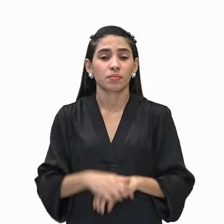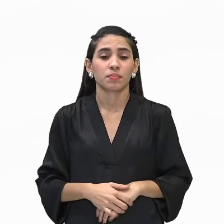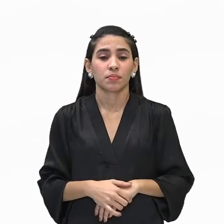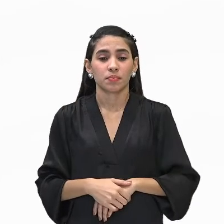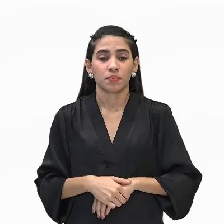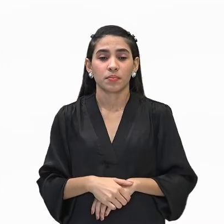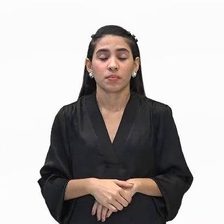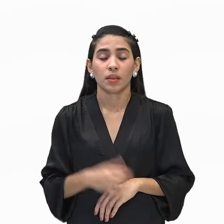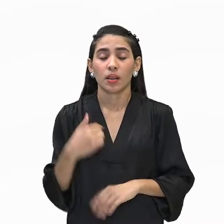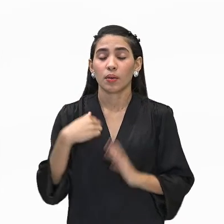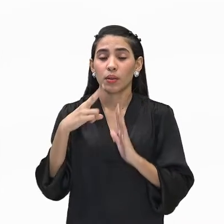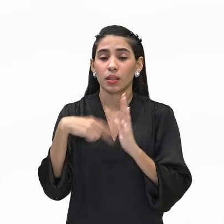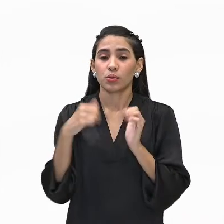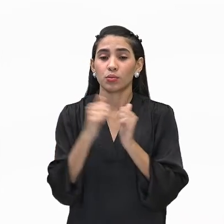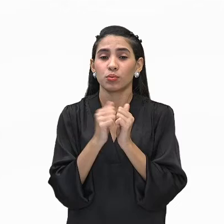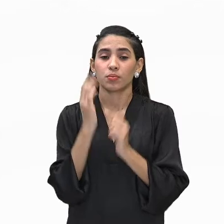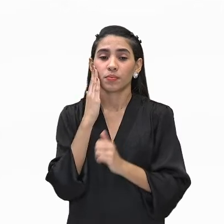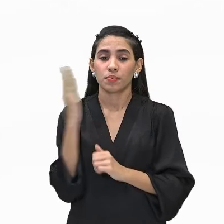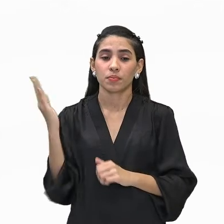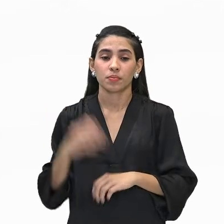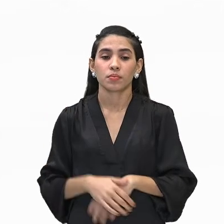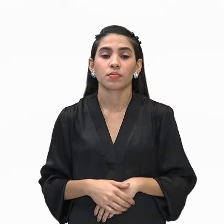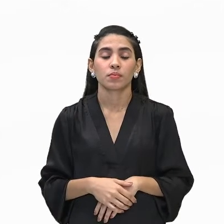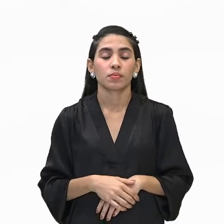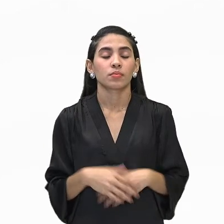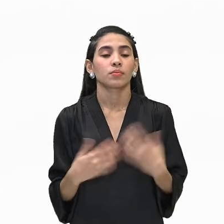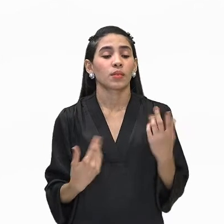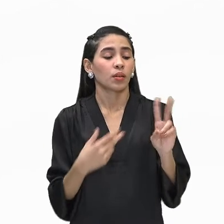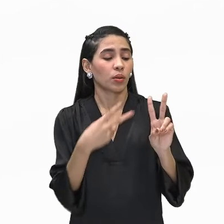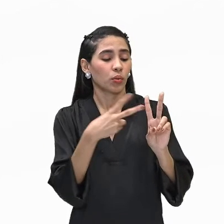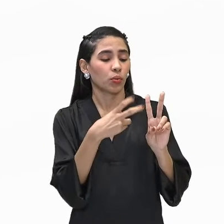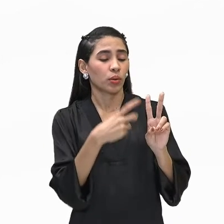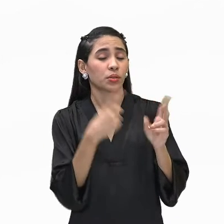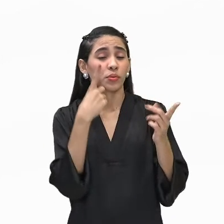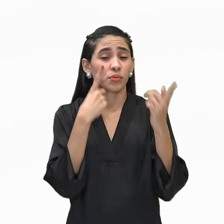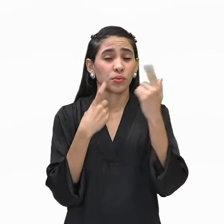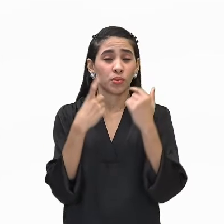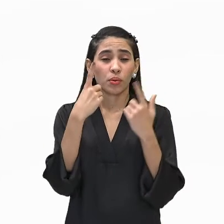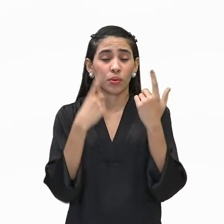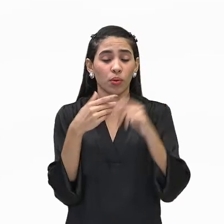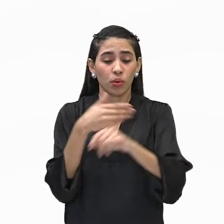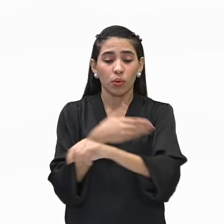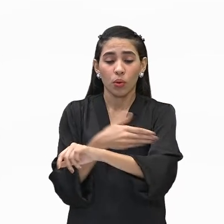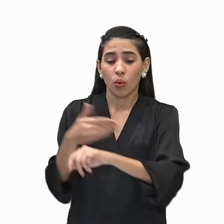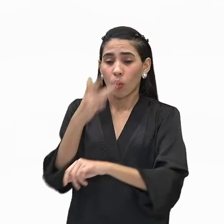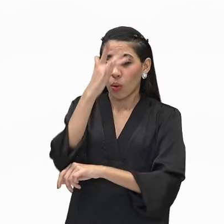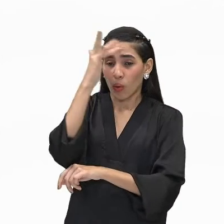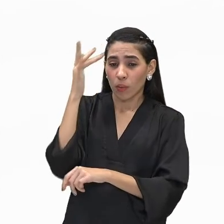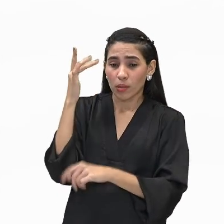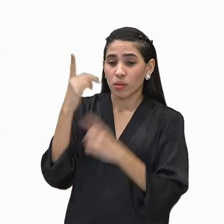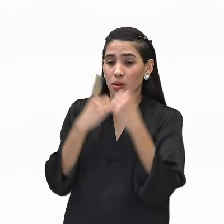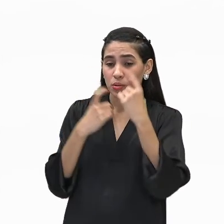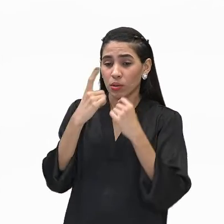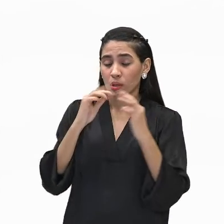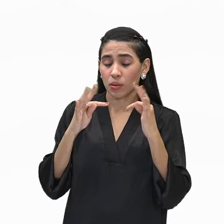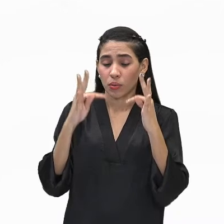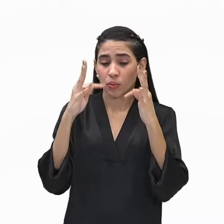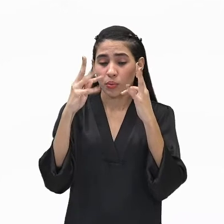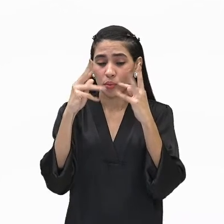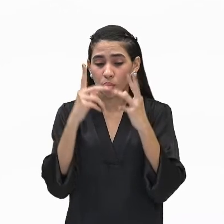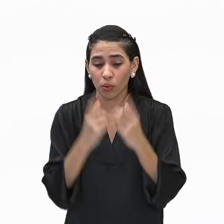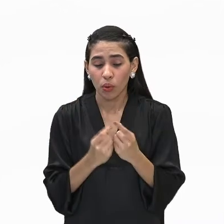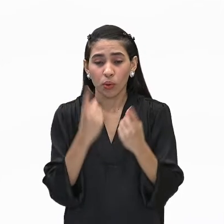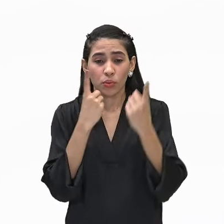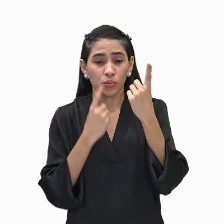então vou ler com vocês. O índio chorou, o branco chorou, todo mundo está chorando, a Amazônia está